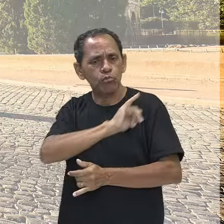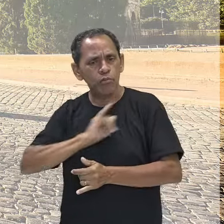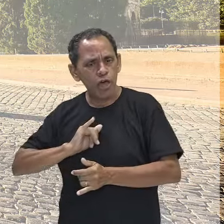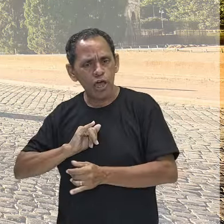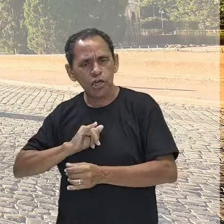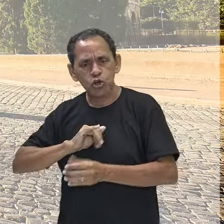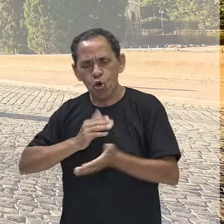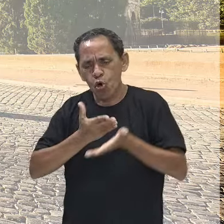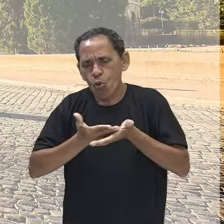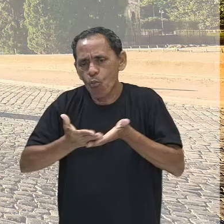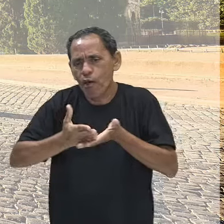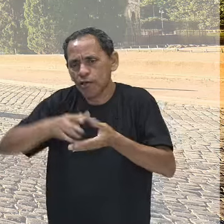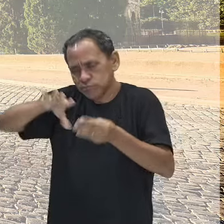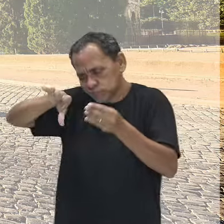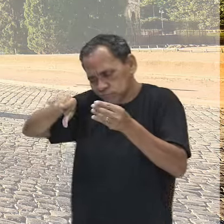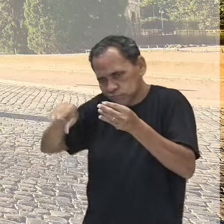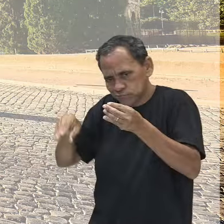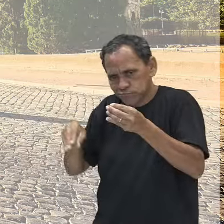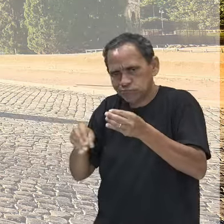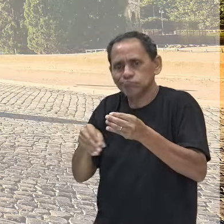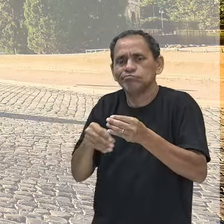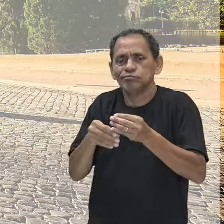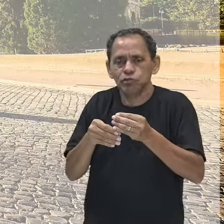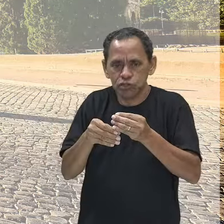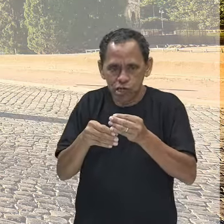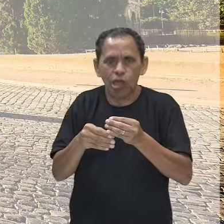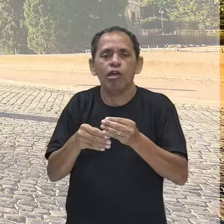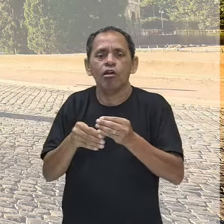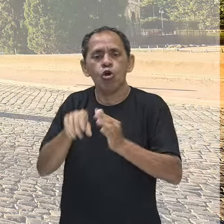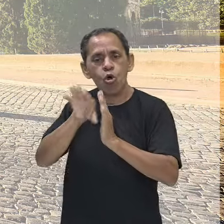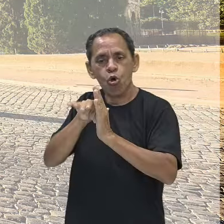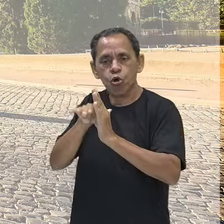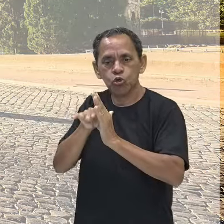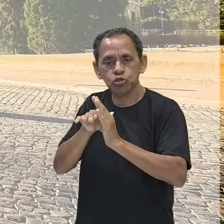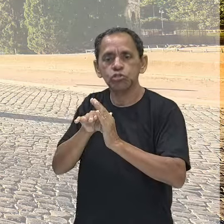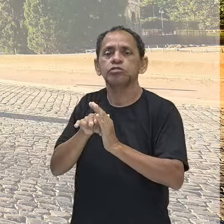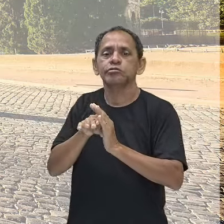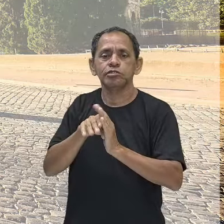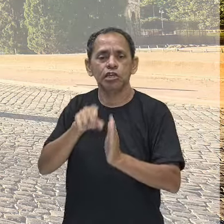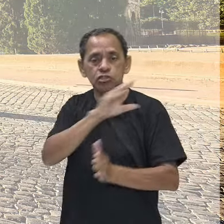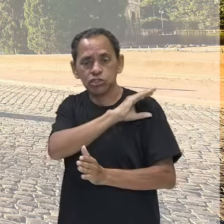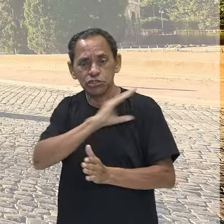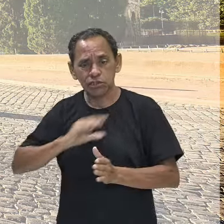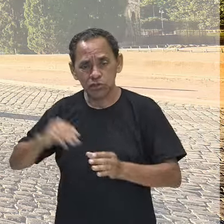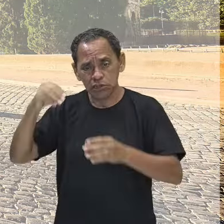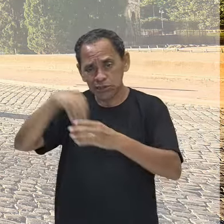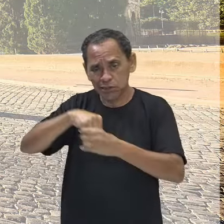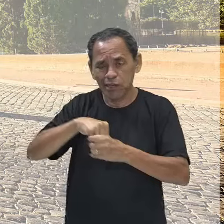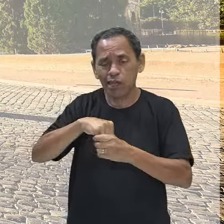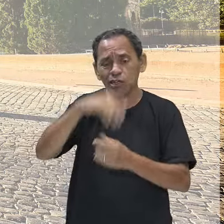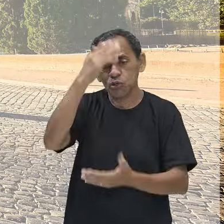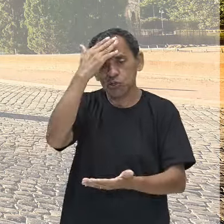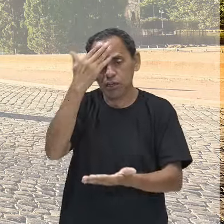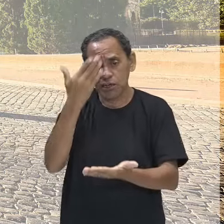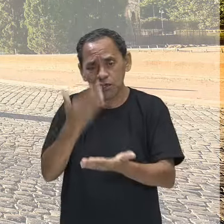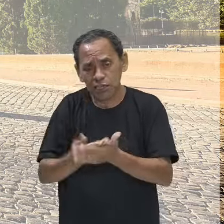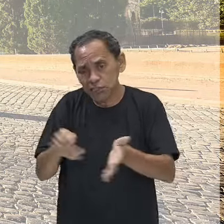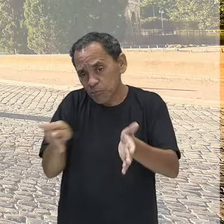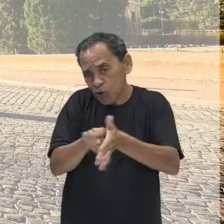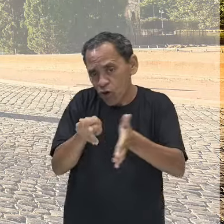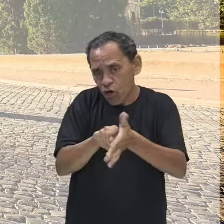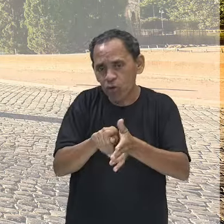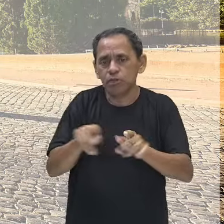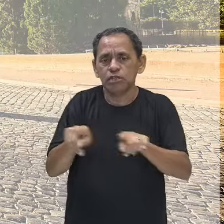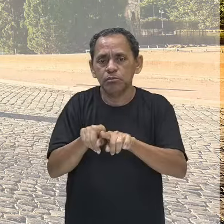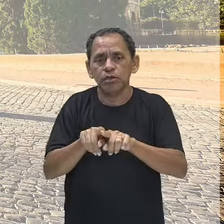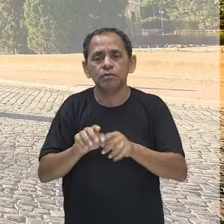os preceitos cristãos dentro das suas próprias crenças, até chegar ao ponto do Império do